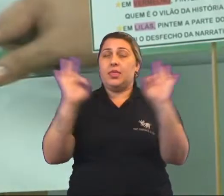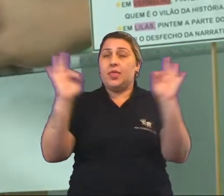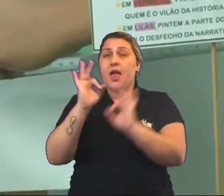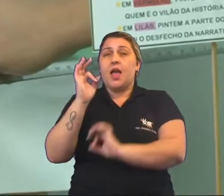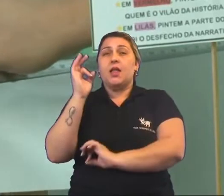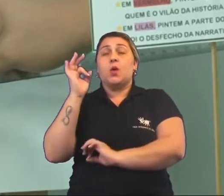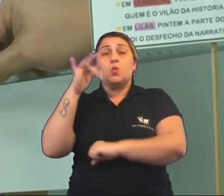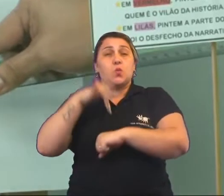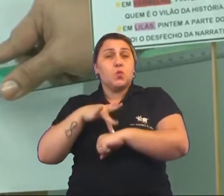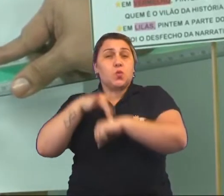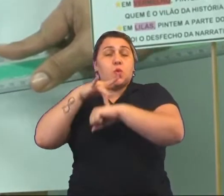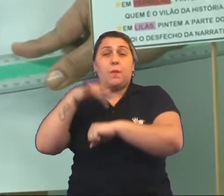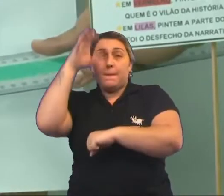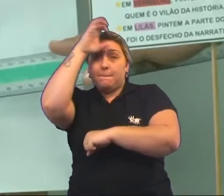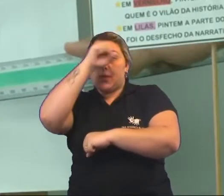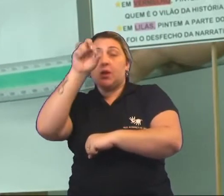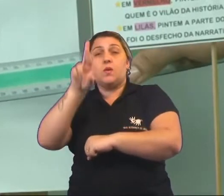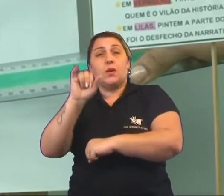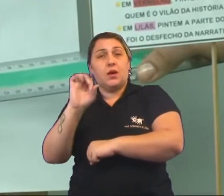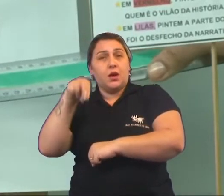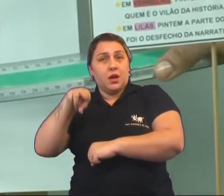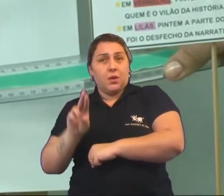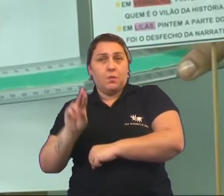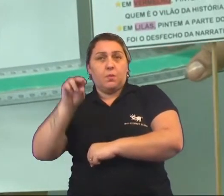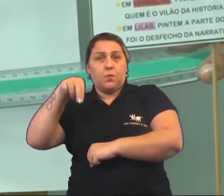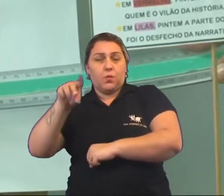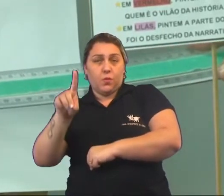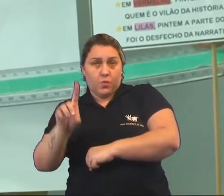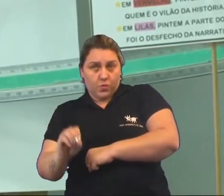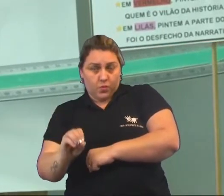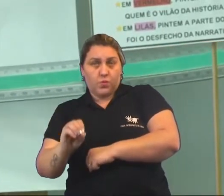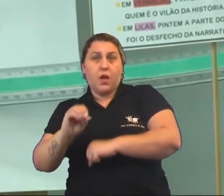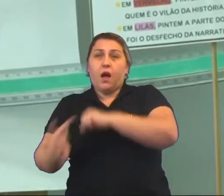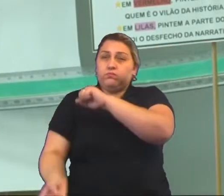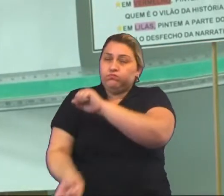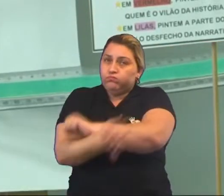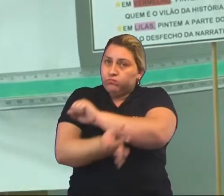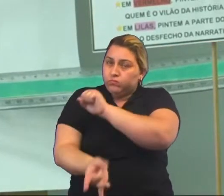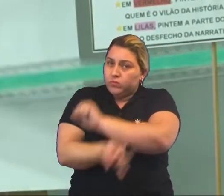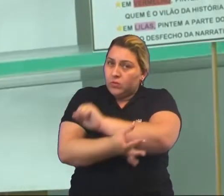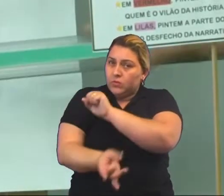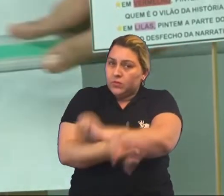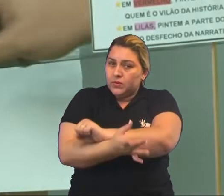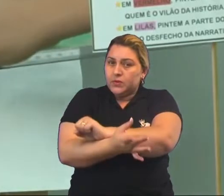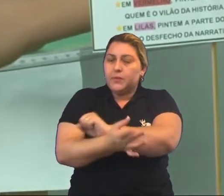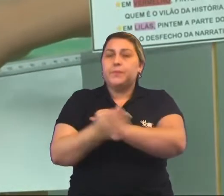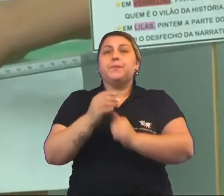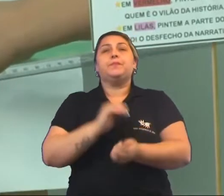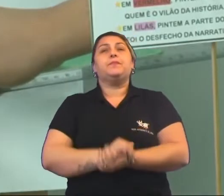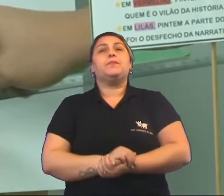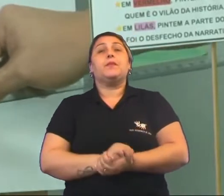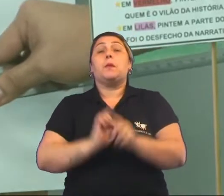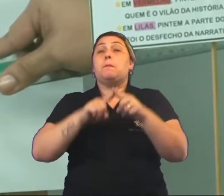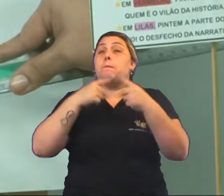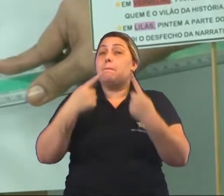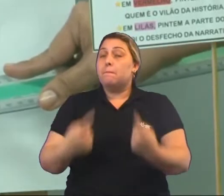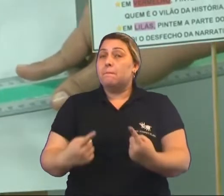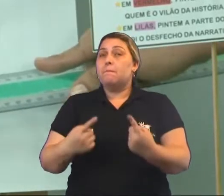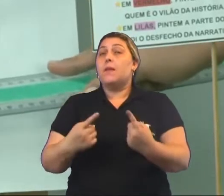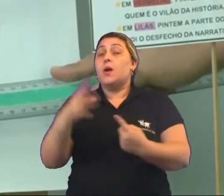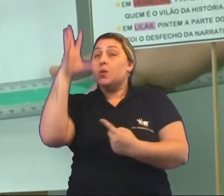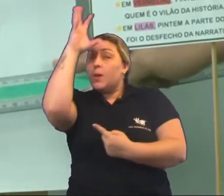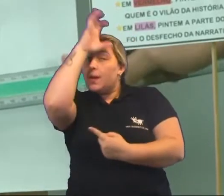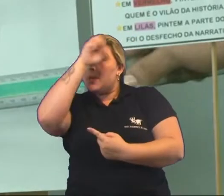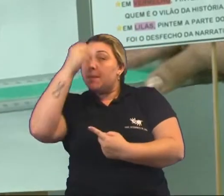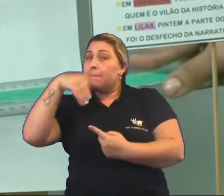Assim, aprendeu com Raimundo e Curvelo a corrupção e a delação. Mas a lição